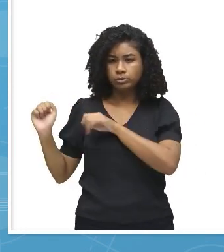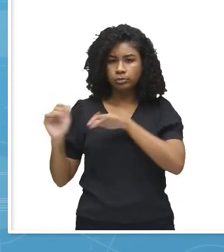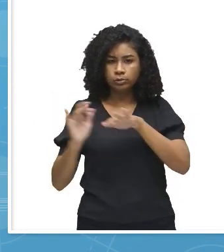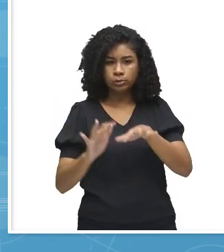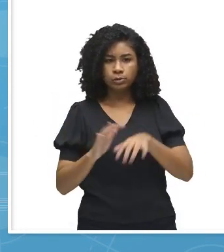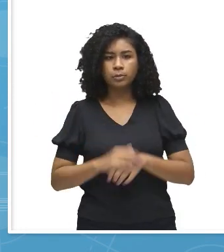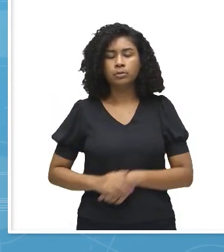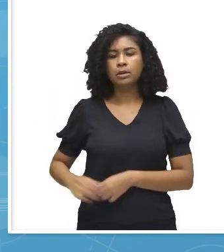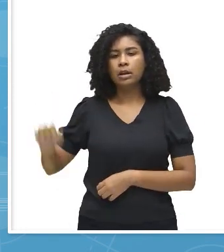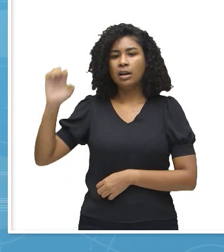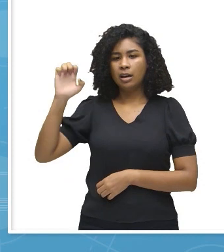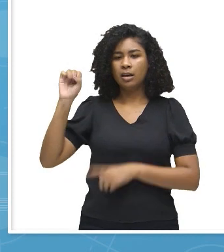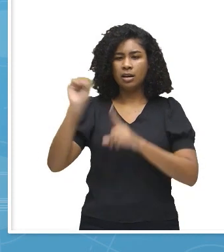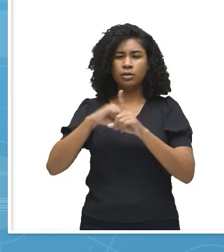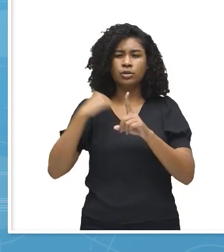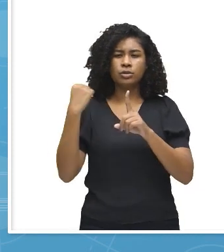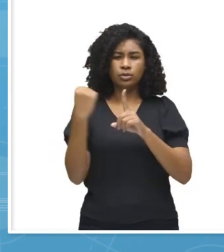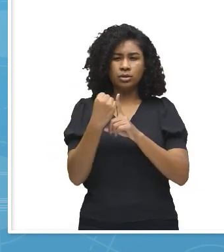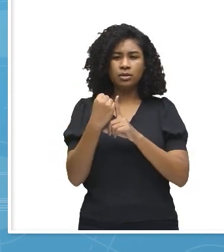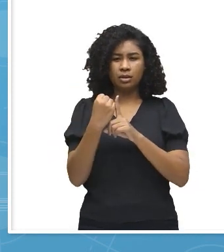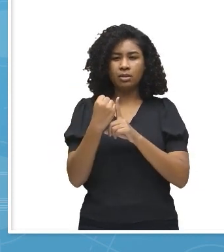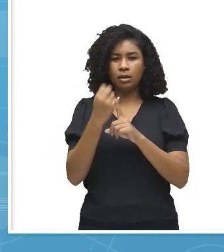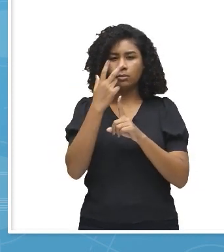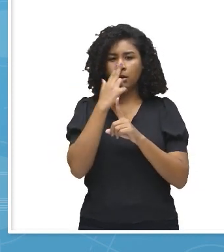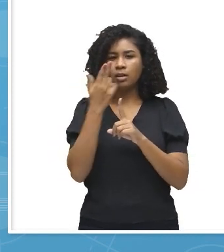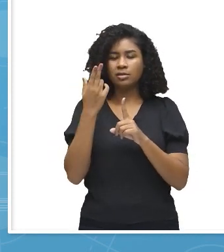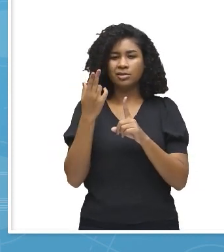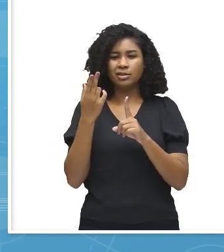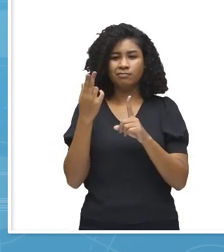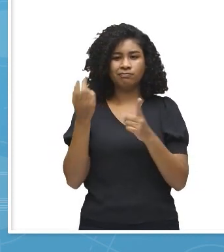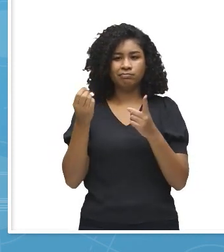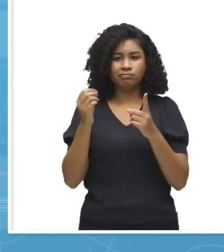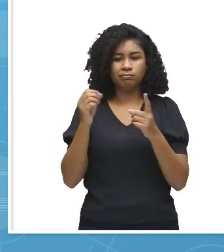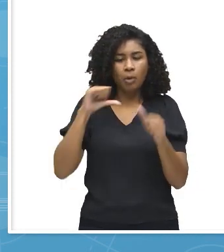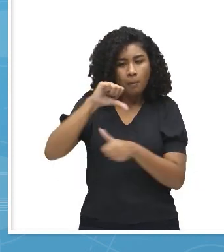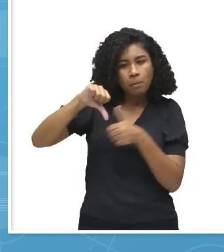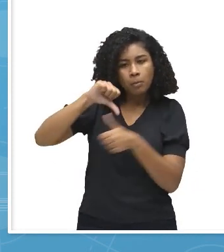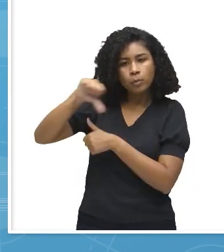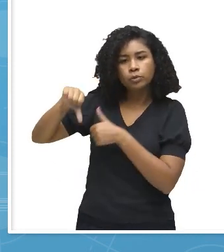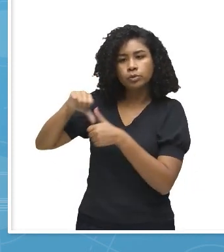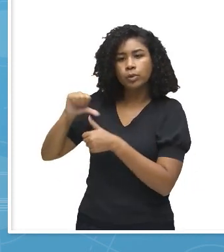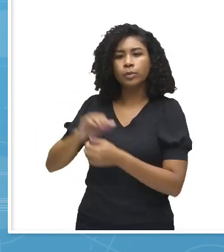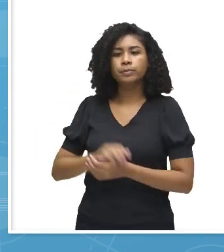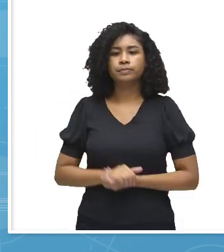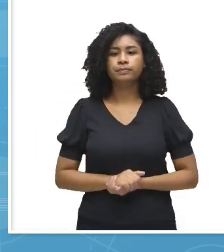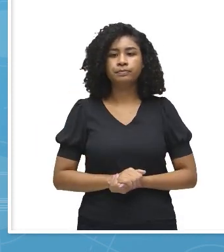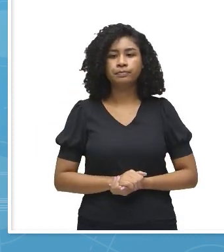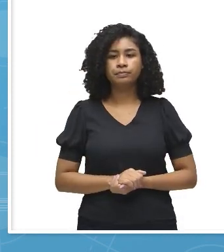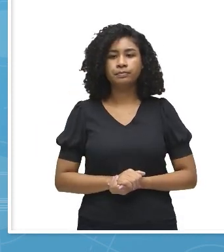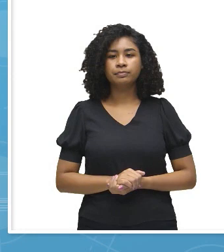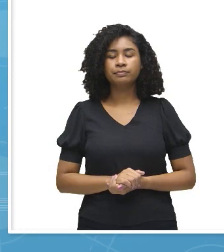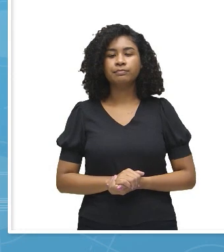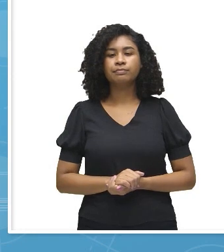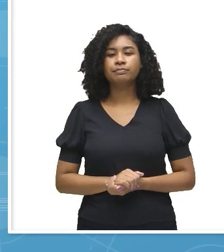urbana. Então, vou aguardar aí a resposta de vocês no chat, daqui a pouco eu retorno para comentar aí as questões.